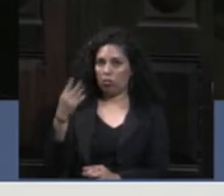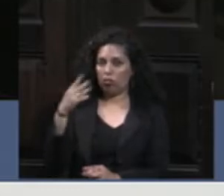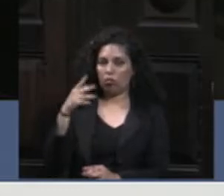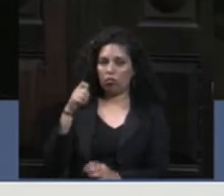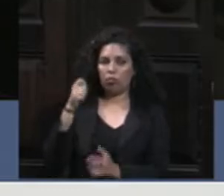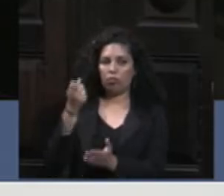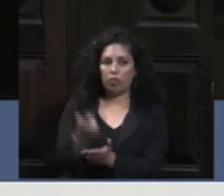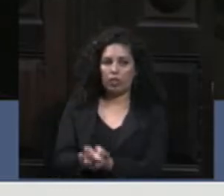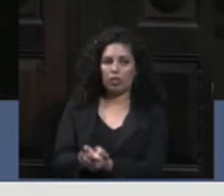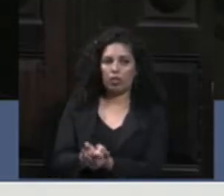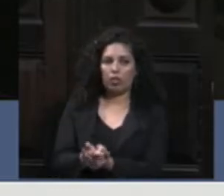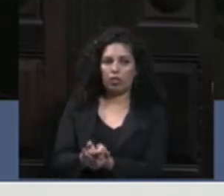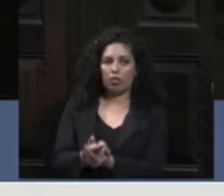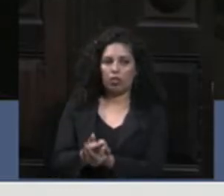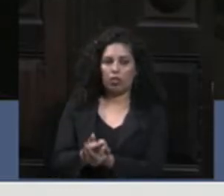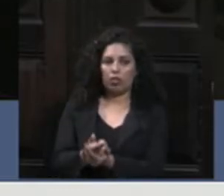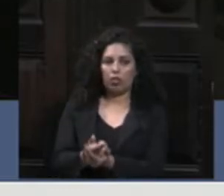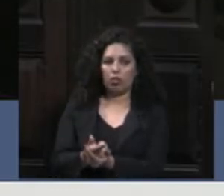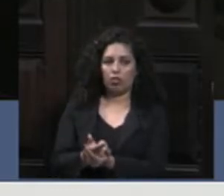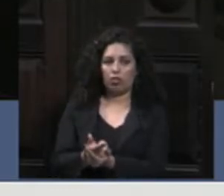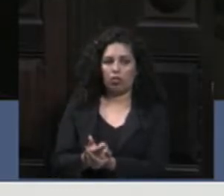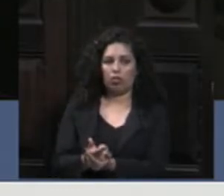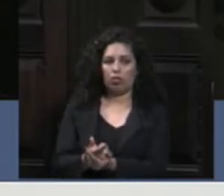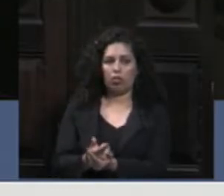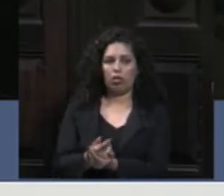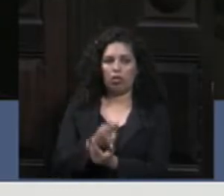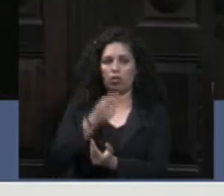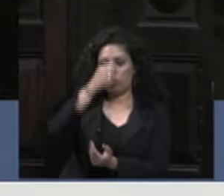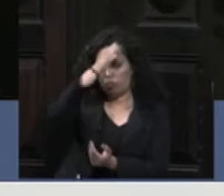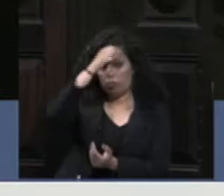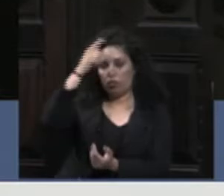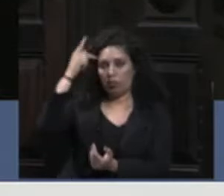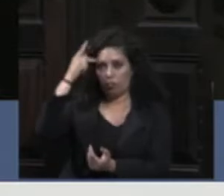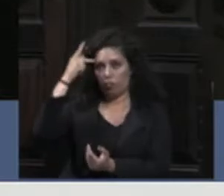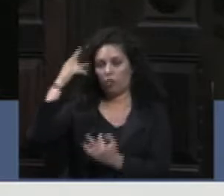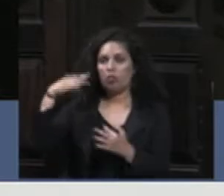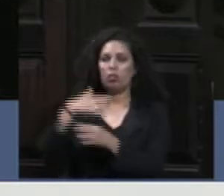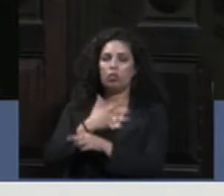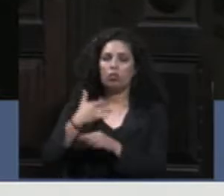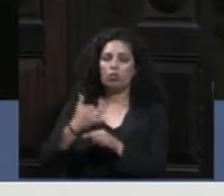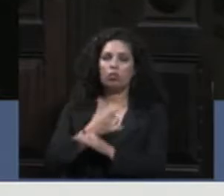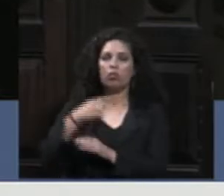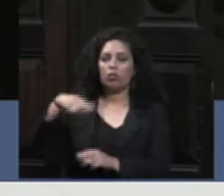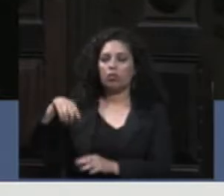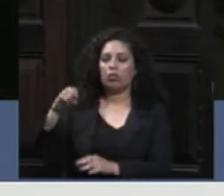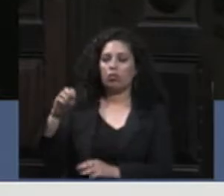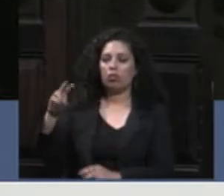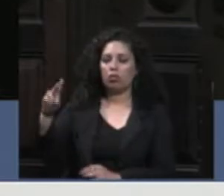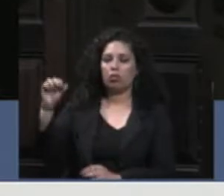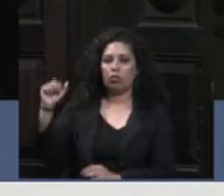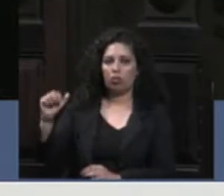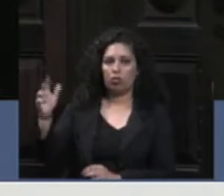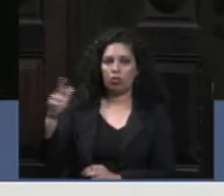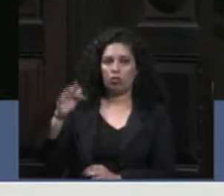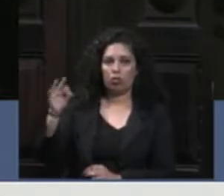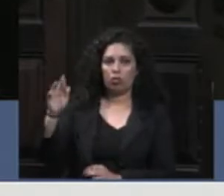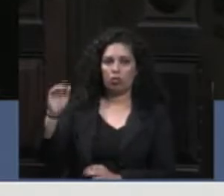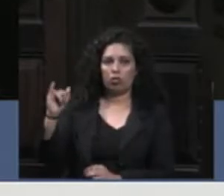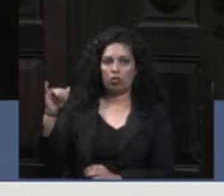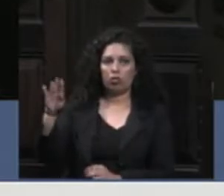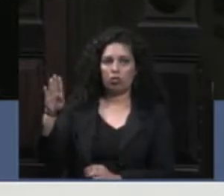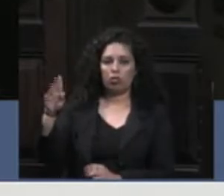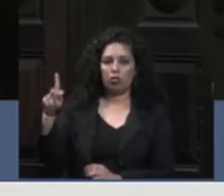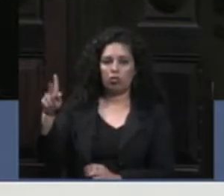recentemente, através de uma proposta da Prefeitura de Nova Friburgo, em acordo com o governo do Estado, esse governo do Estado que